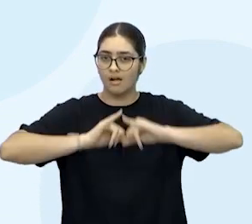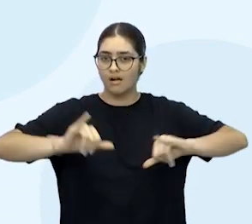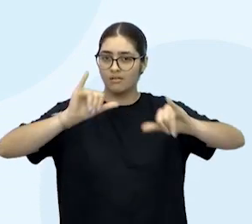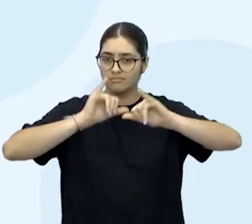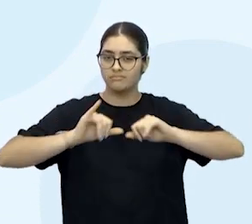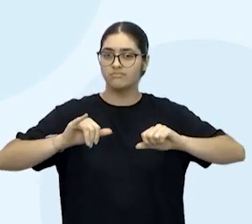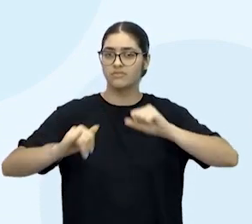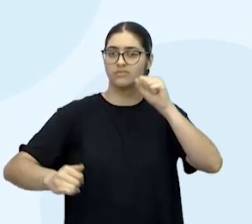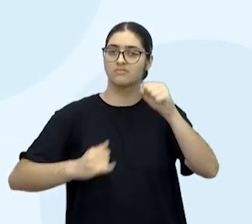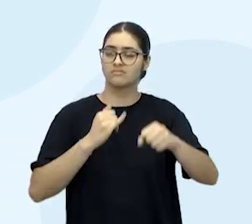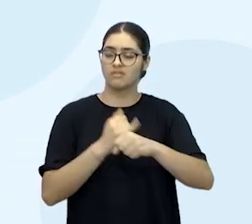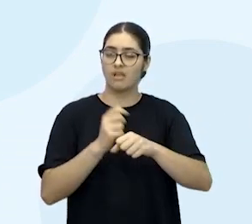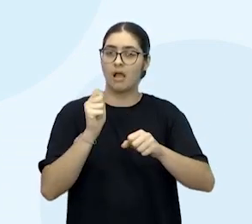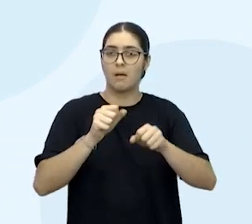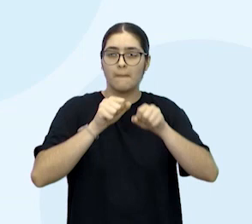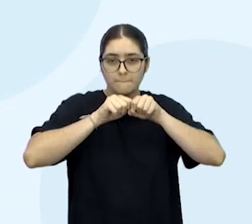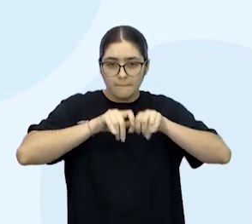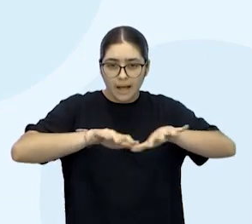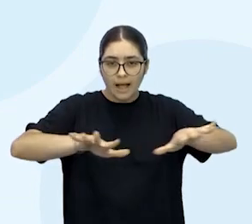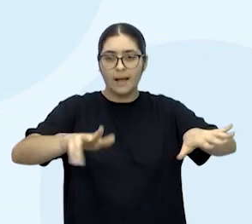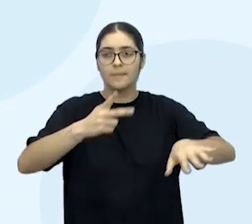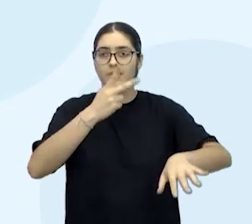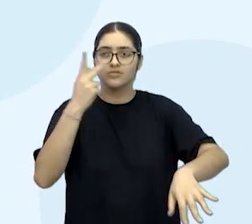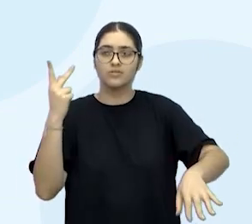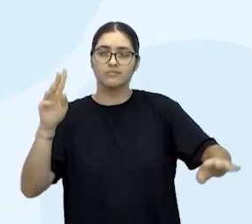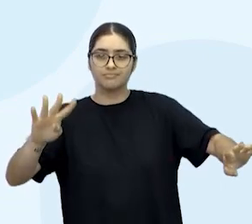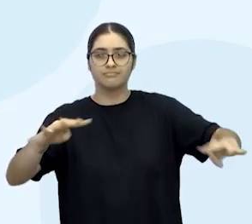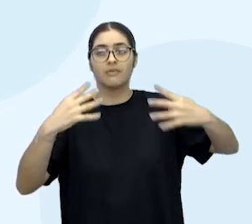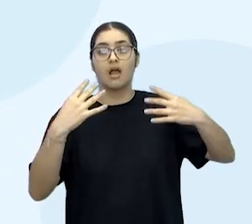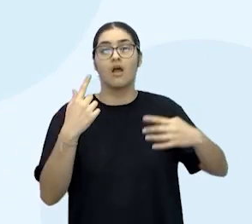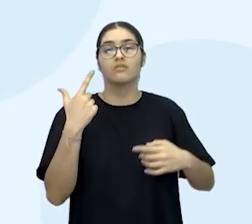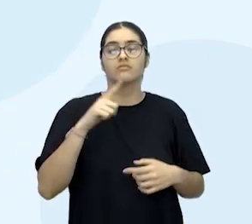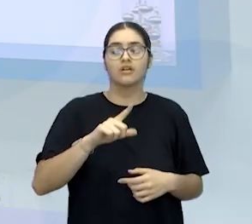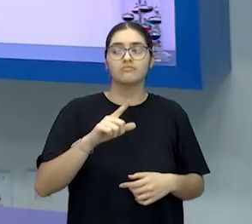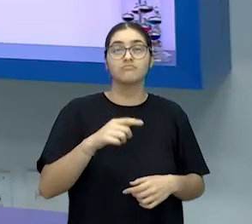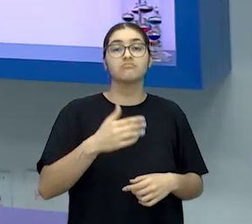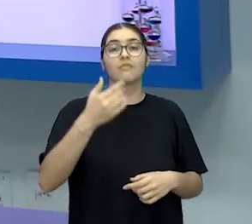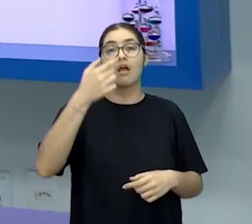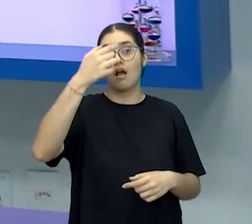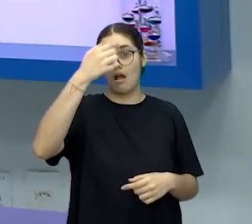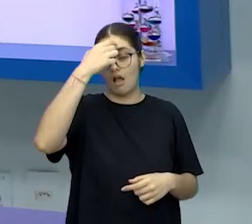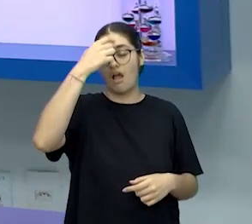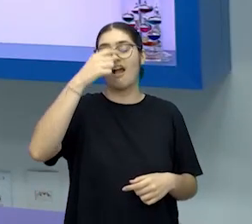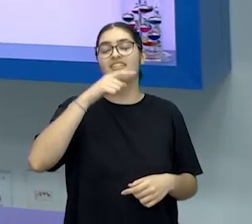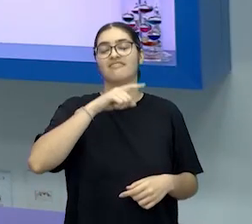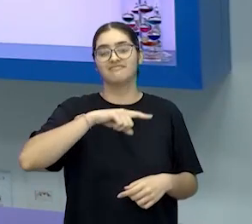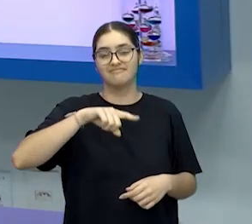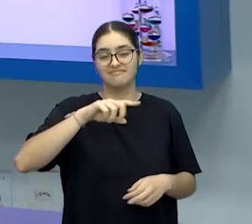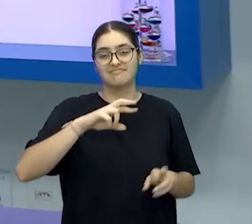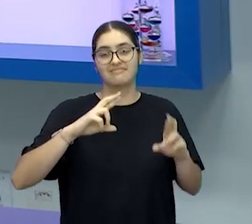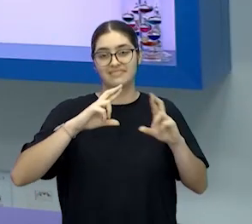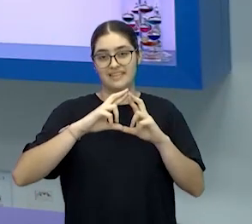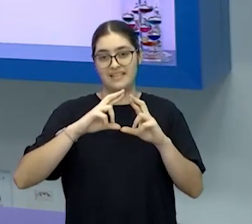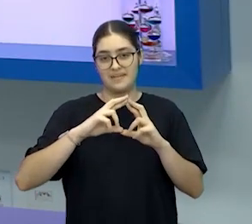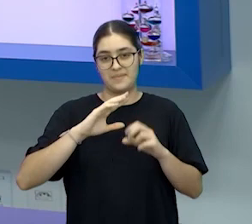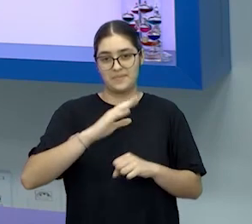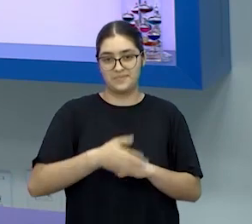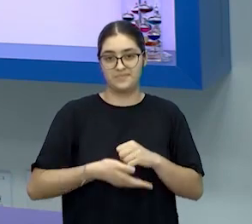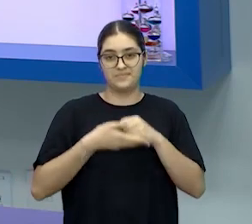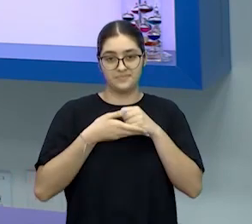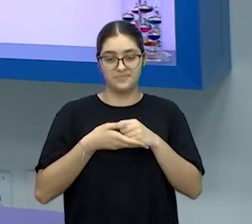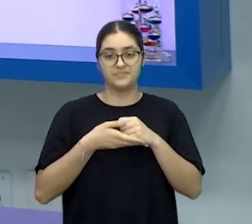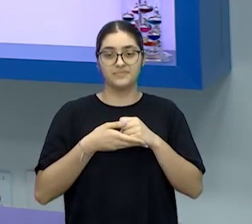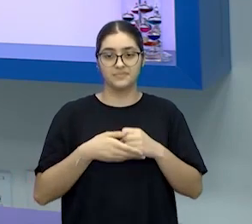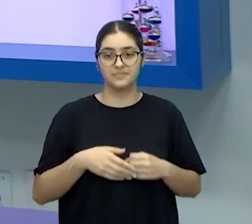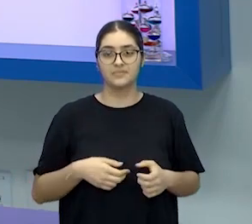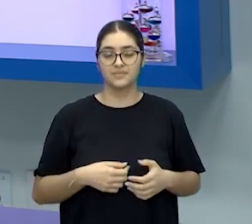ampliar aí o alcance aí da conscientização que vocês vão realizar aí na comunidade escolar com